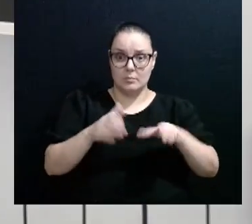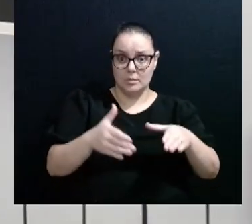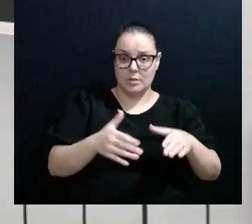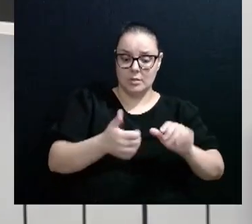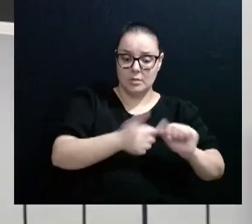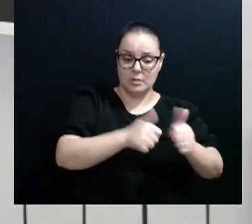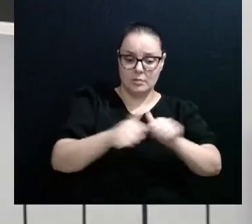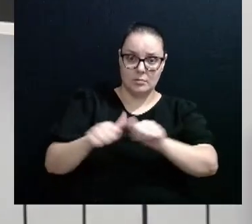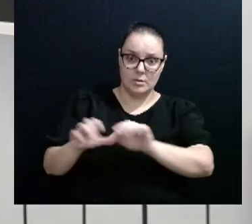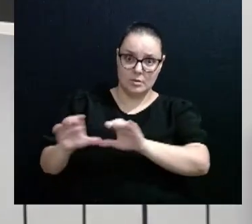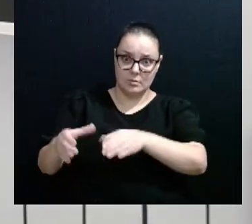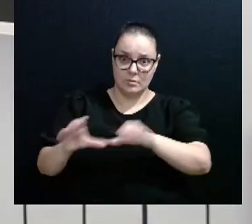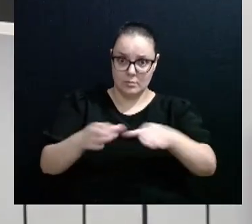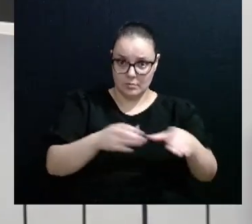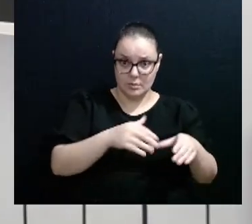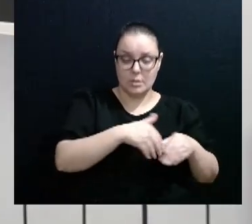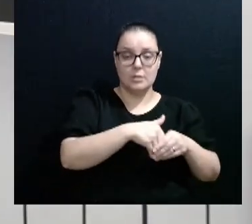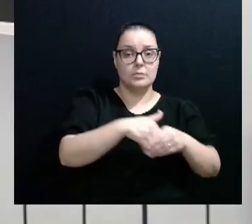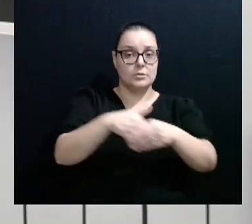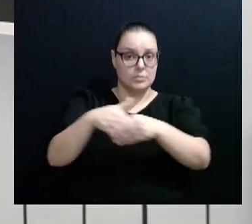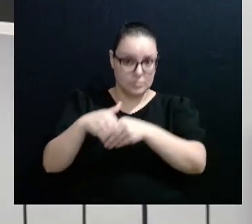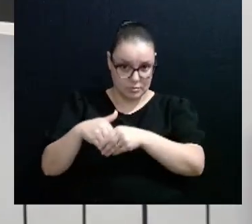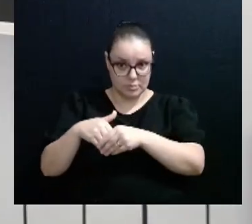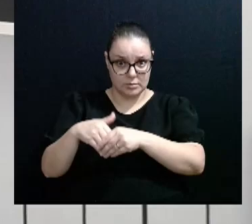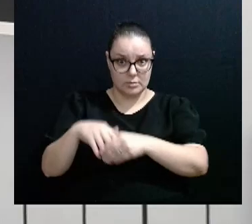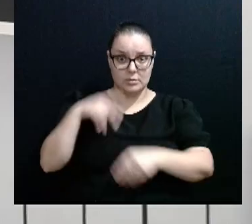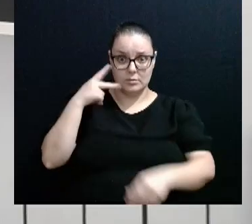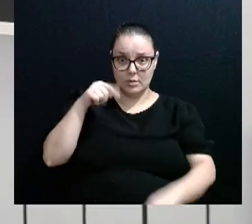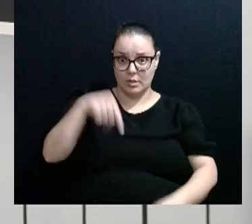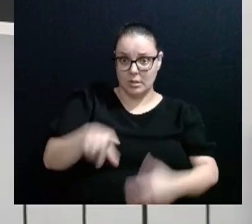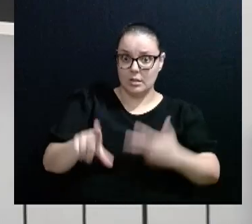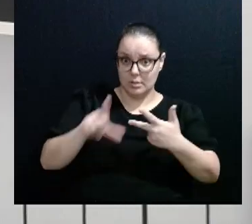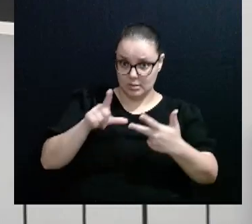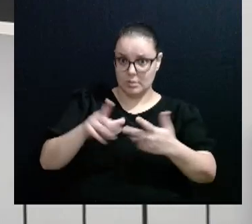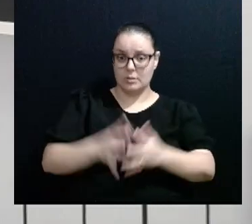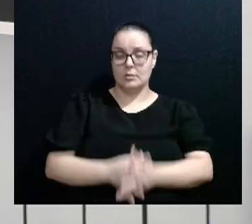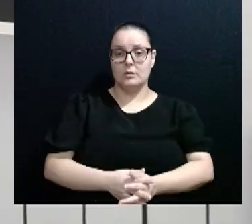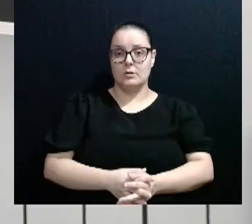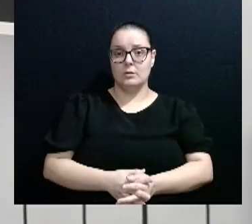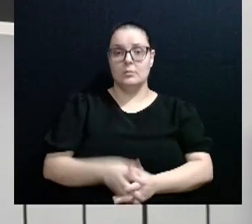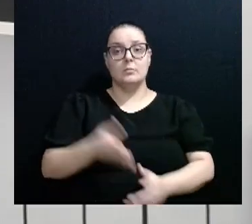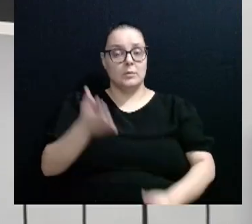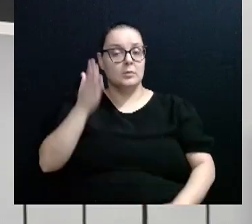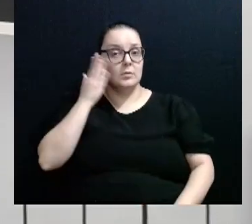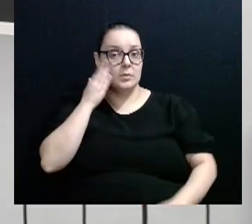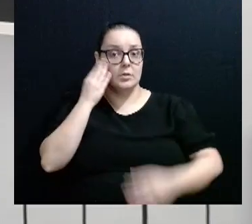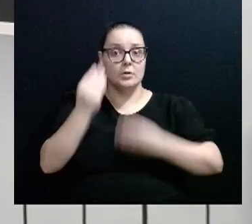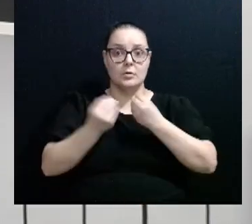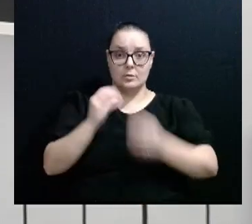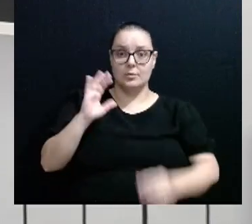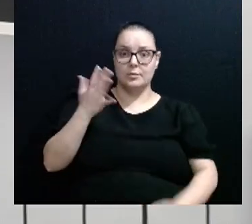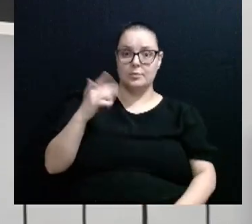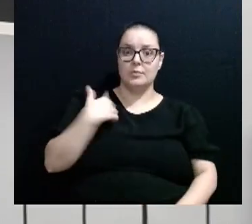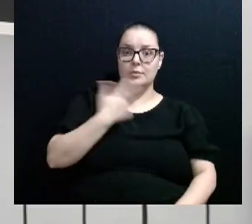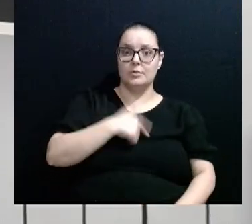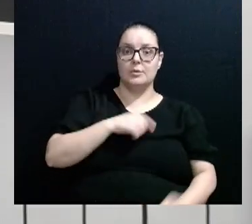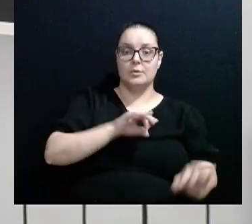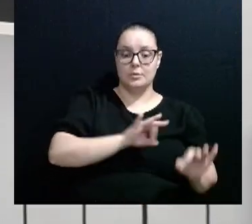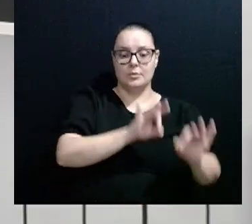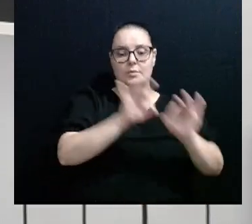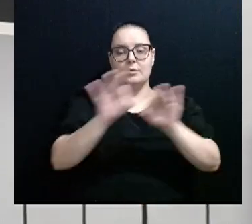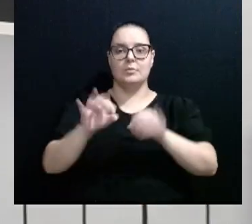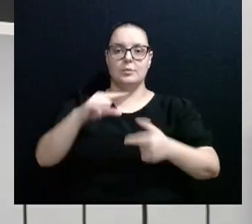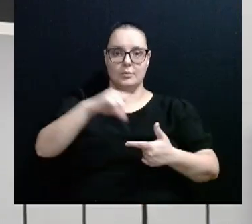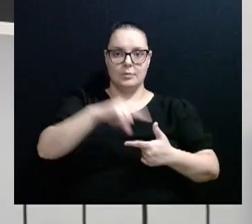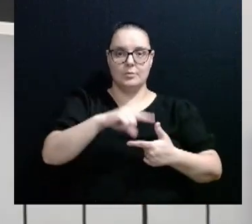e votação dos vereadores aqui no Legislativo? Para você entender como funciona, nós vamos acompanhar o quadro Passou